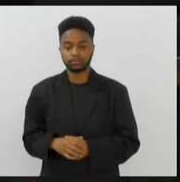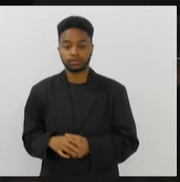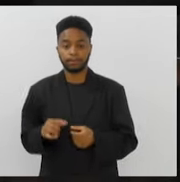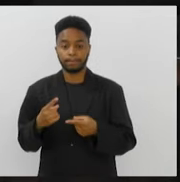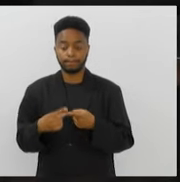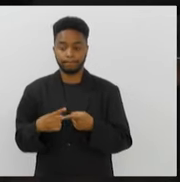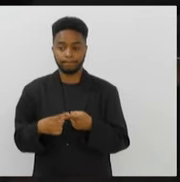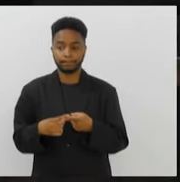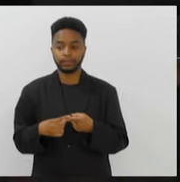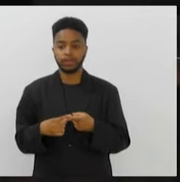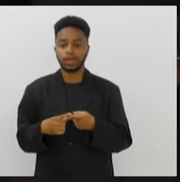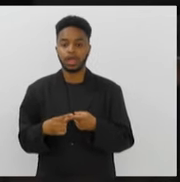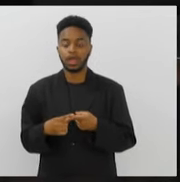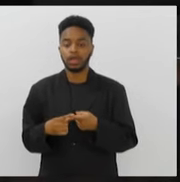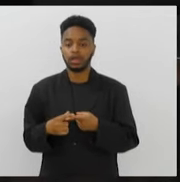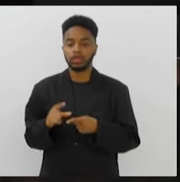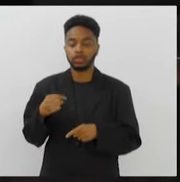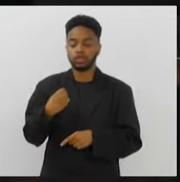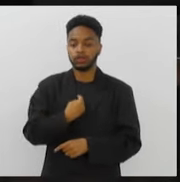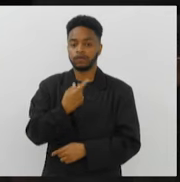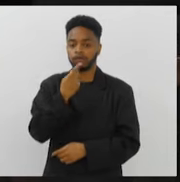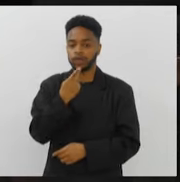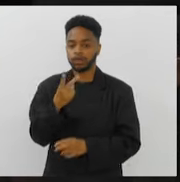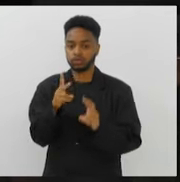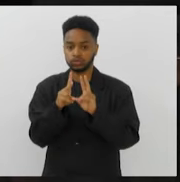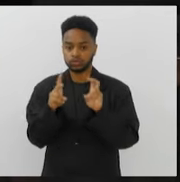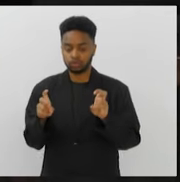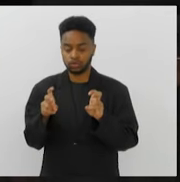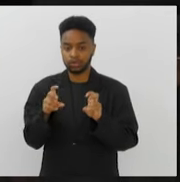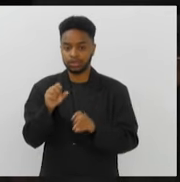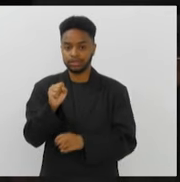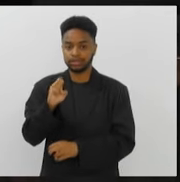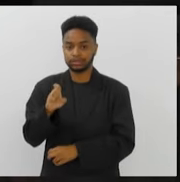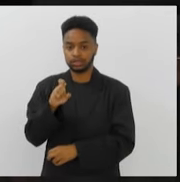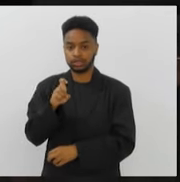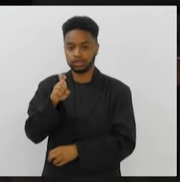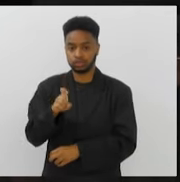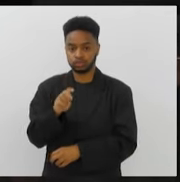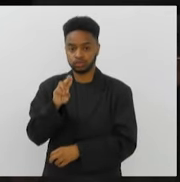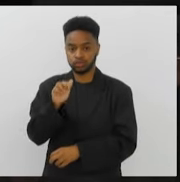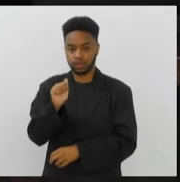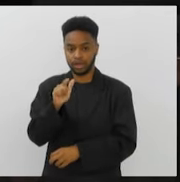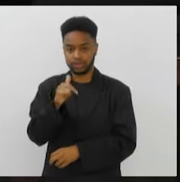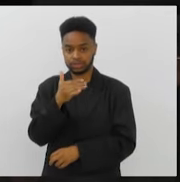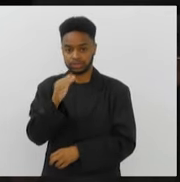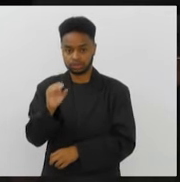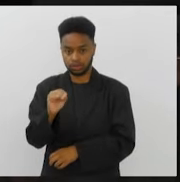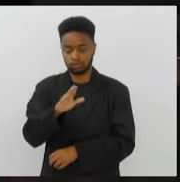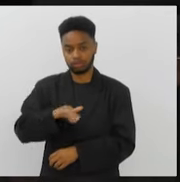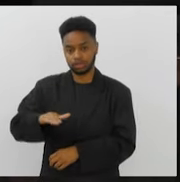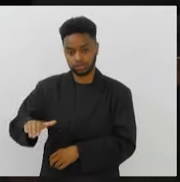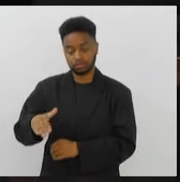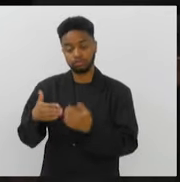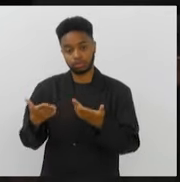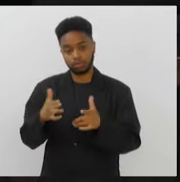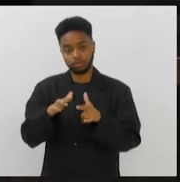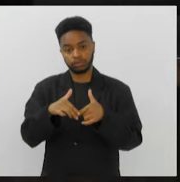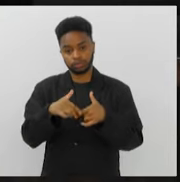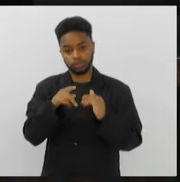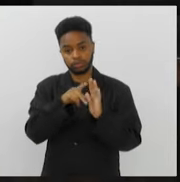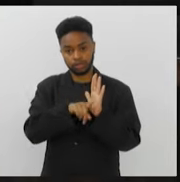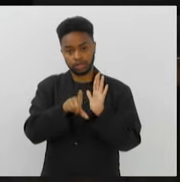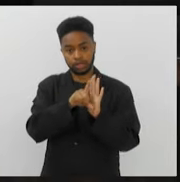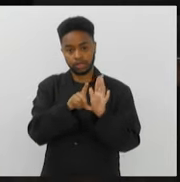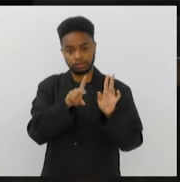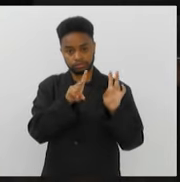momento falamos sobre a questão da sexualização das crianças, e é isso que embasava o projeto, em questão que eu tenho também